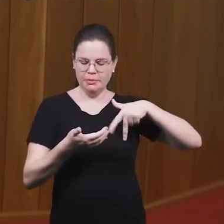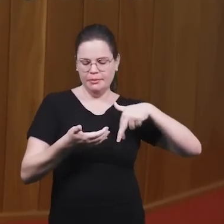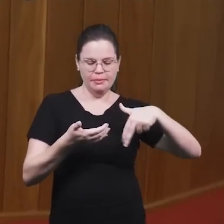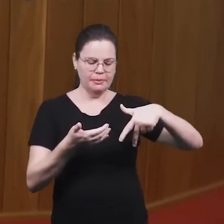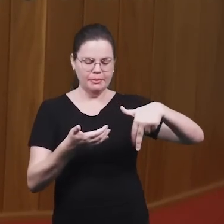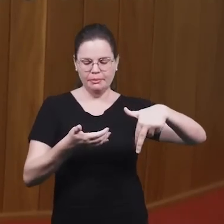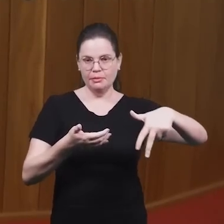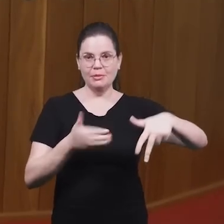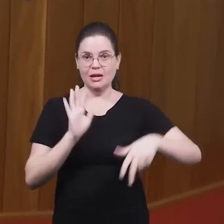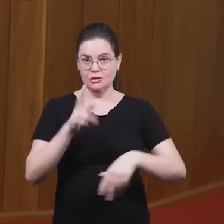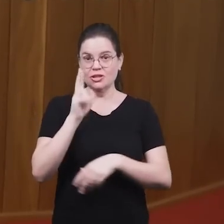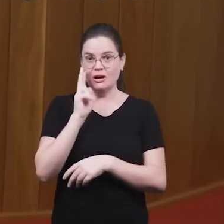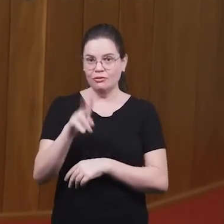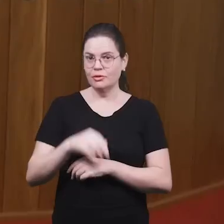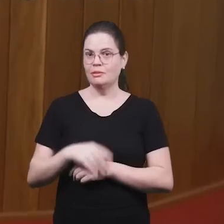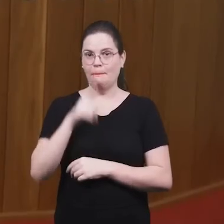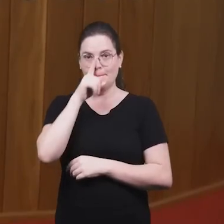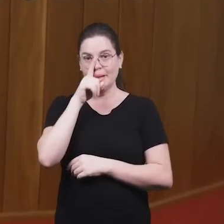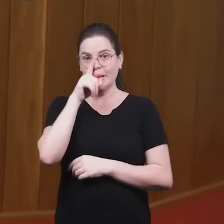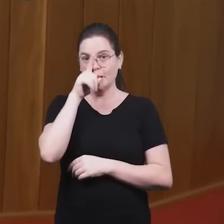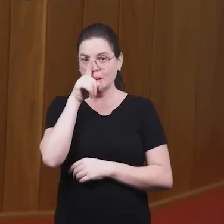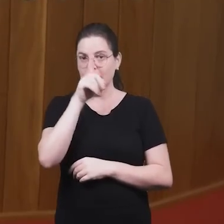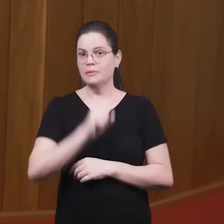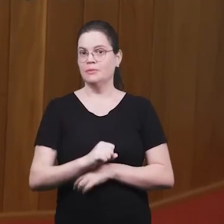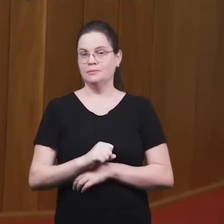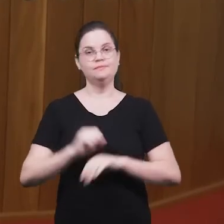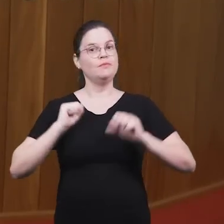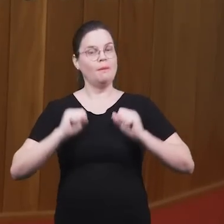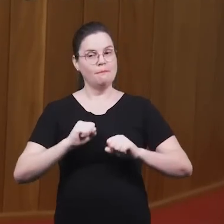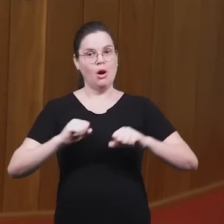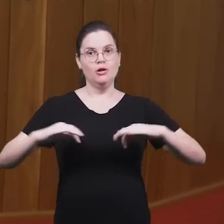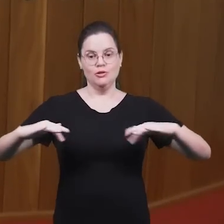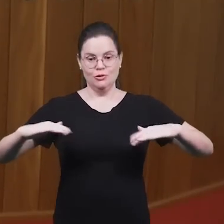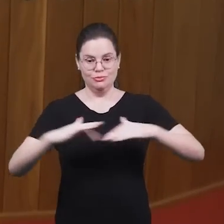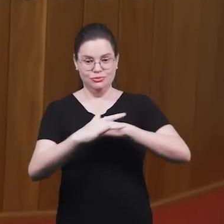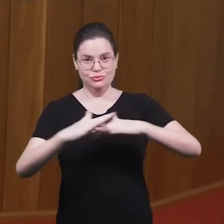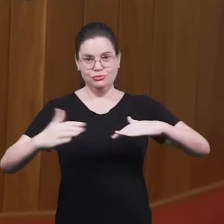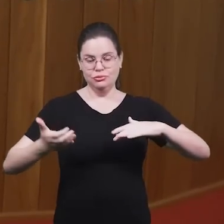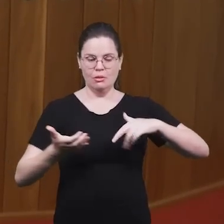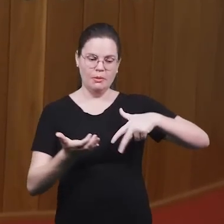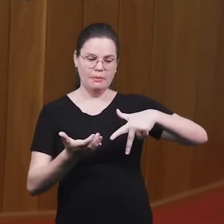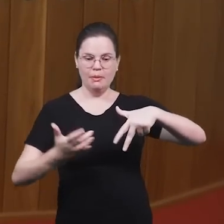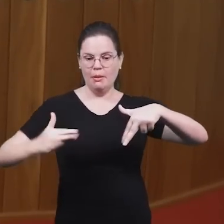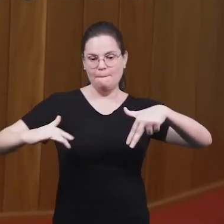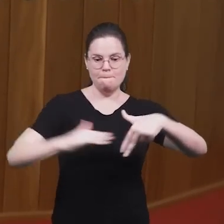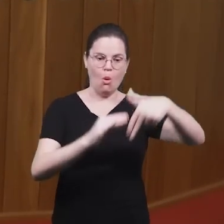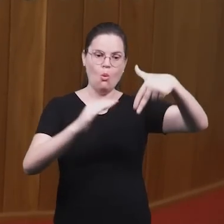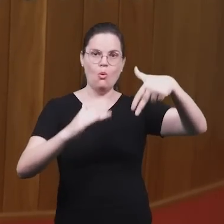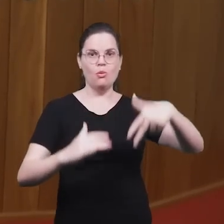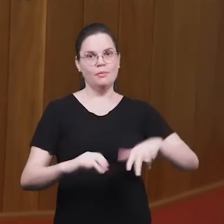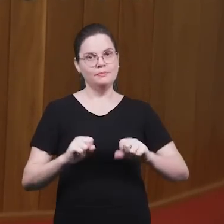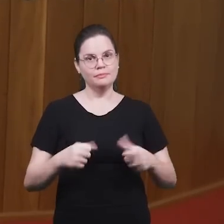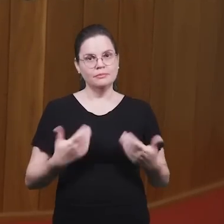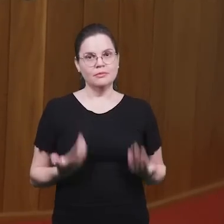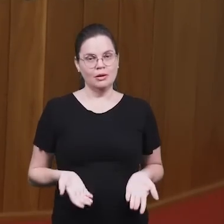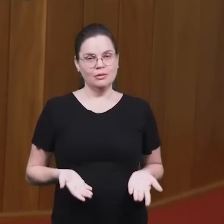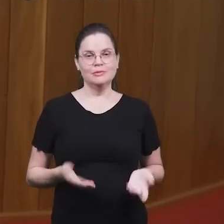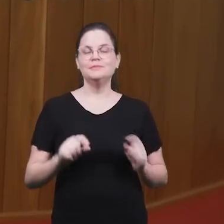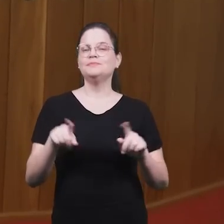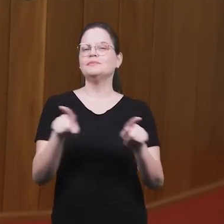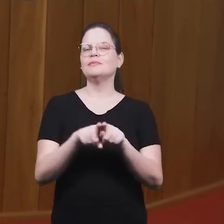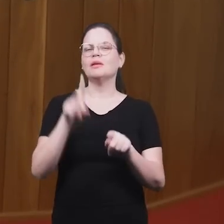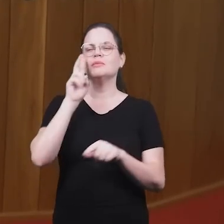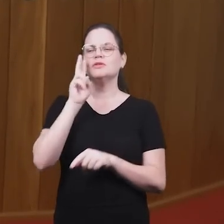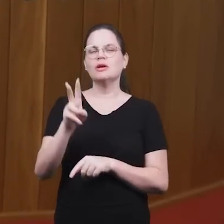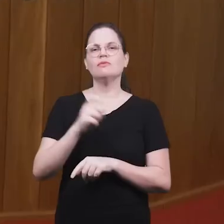mão? Sabia que ele está correndo risco de vida? Quem já viu aqui o intermediário, o pai